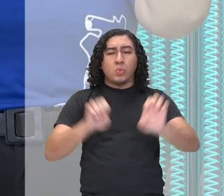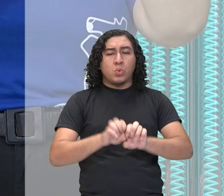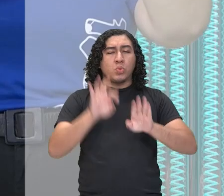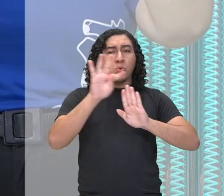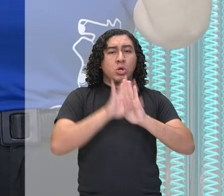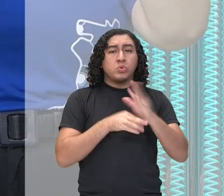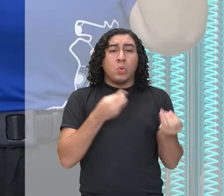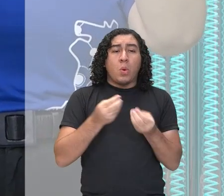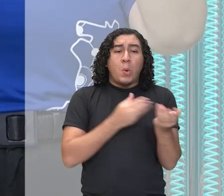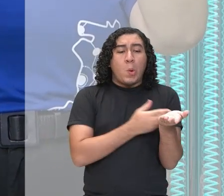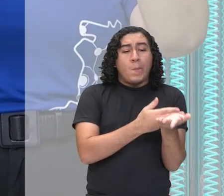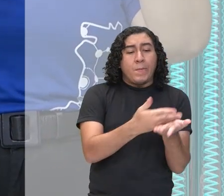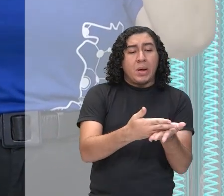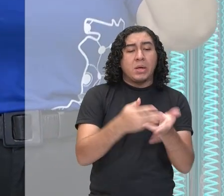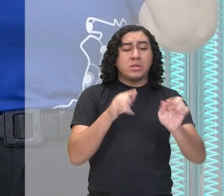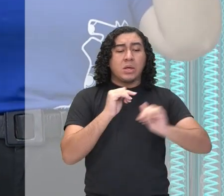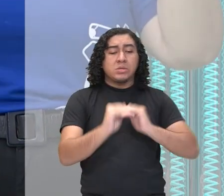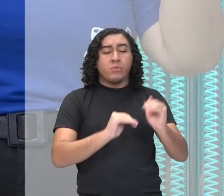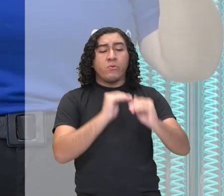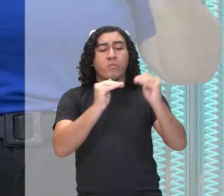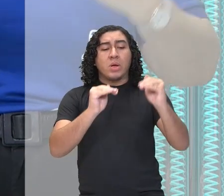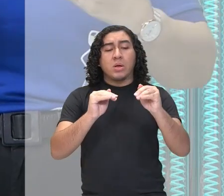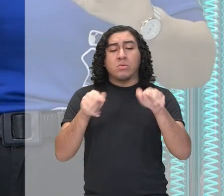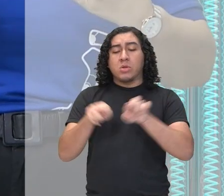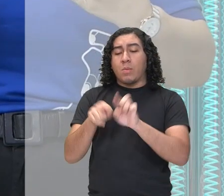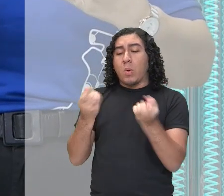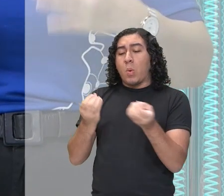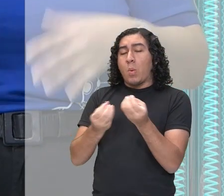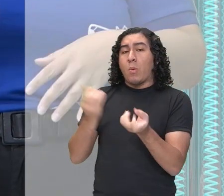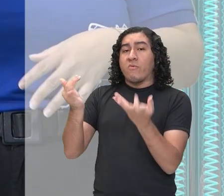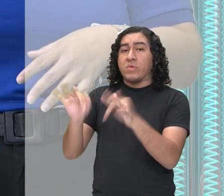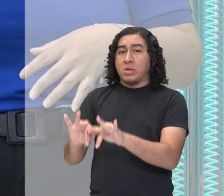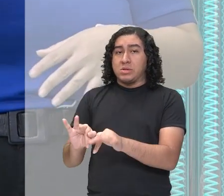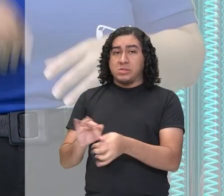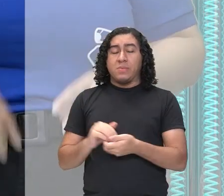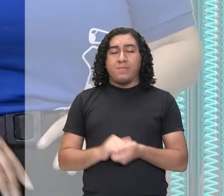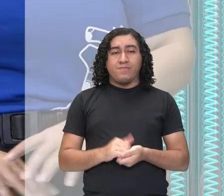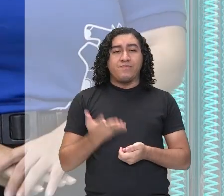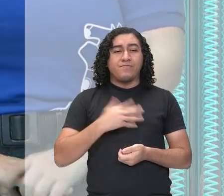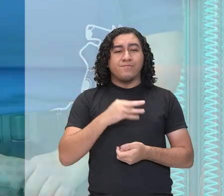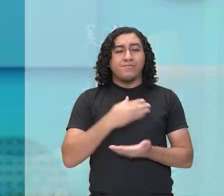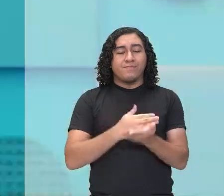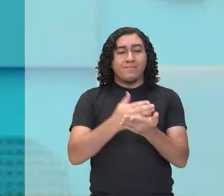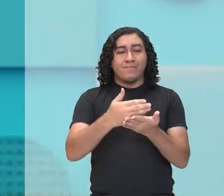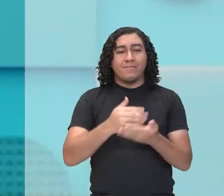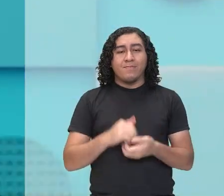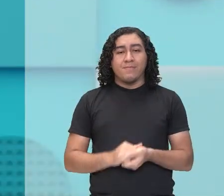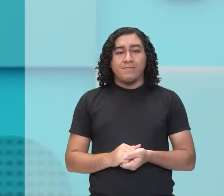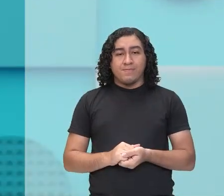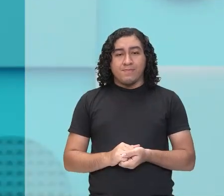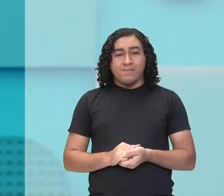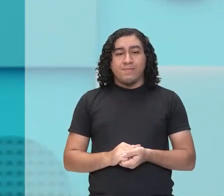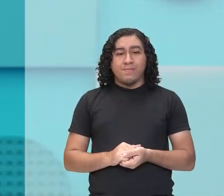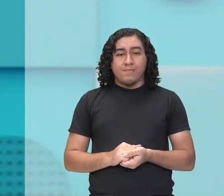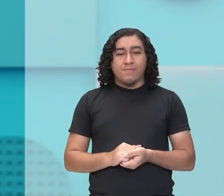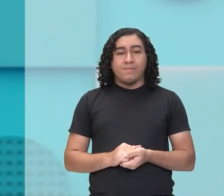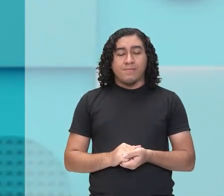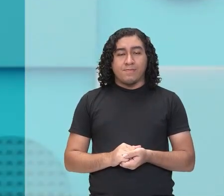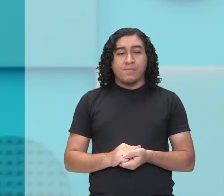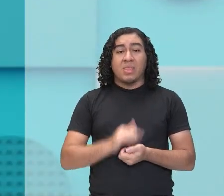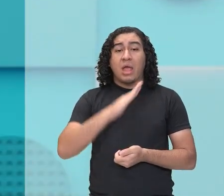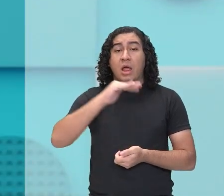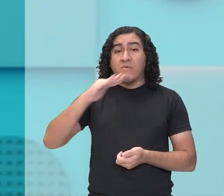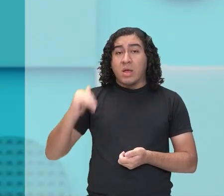acontece, o desenvolvimento deste texto e, por fim, a sua conclusão. Vamos a ele. A infância não pode